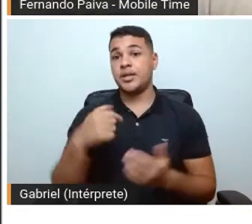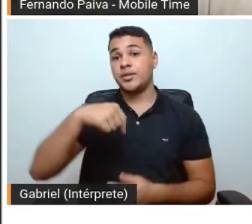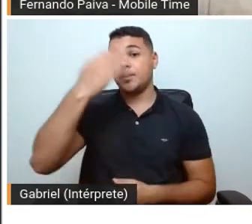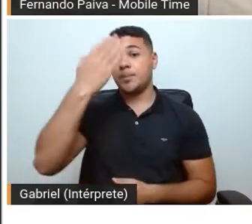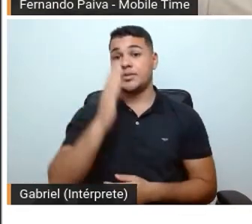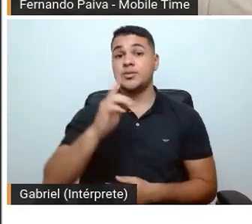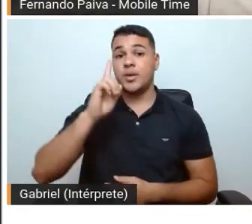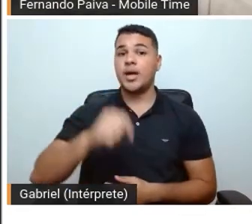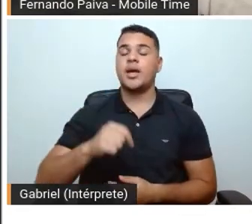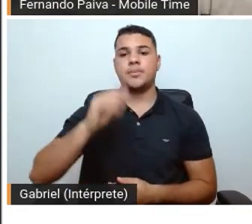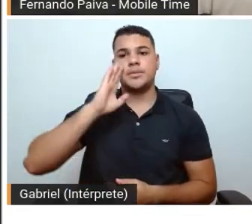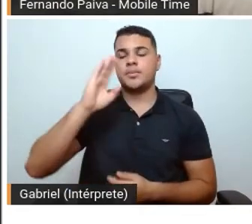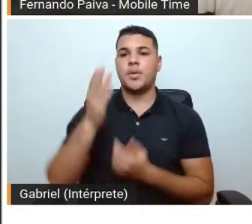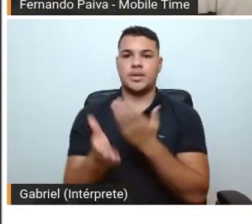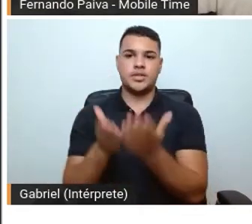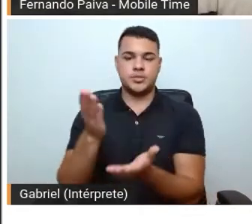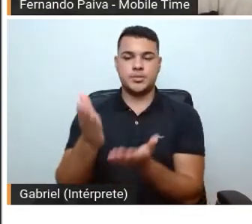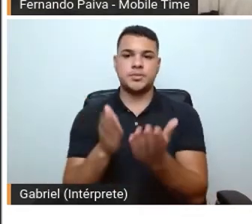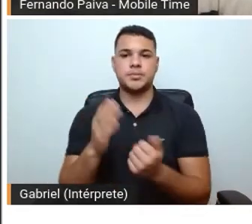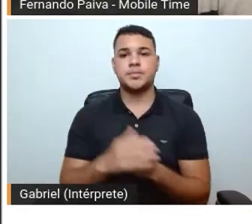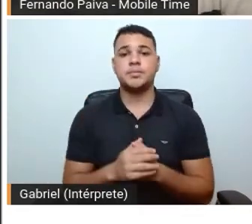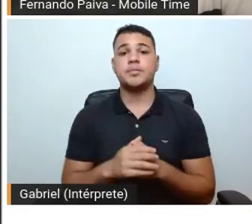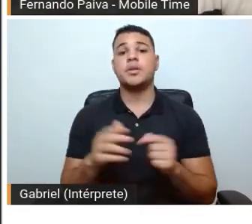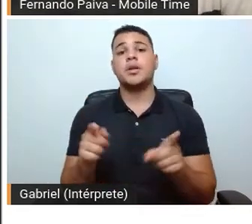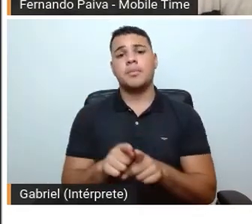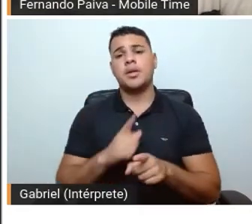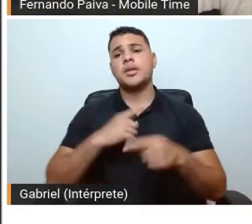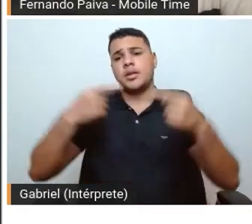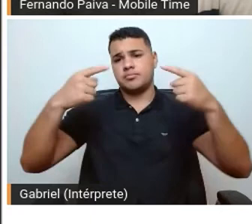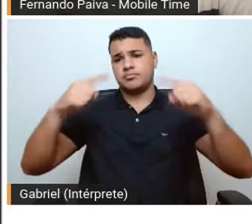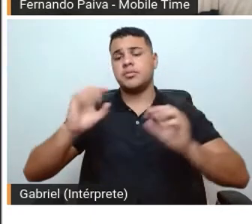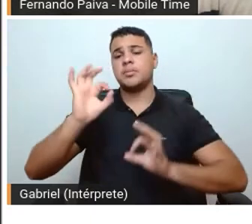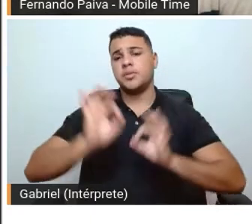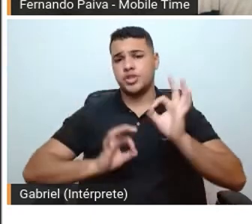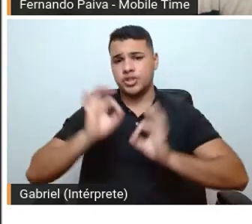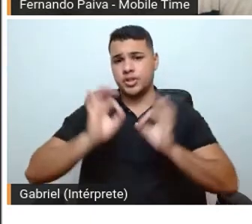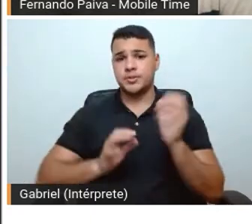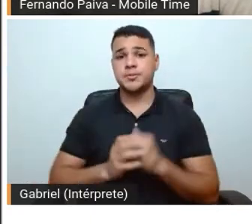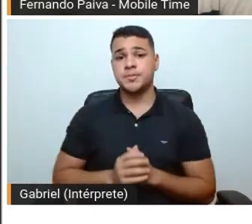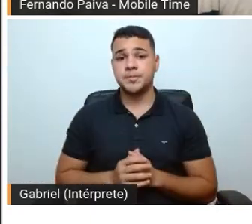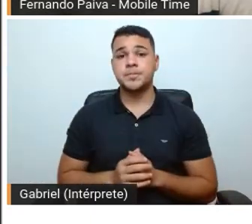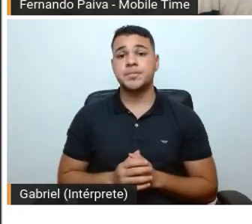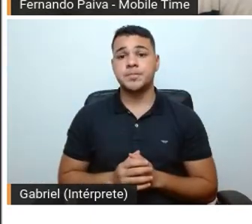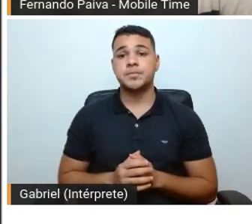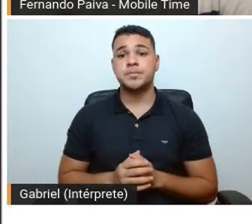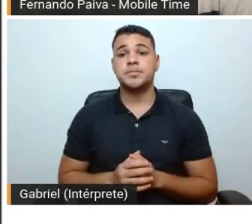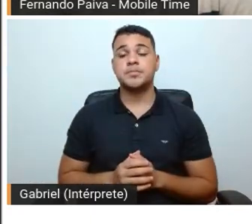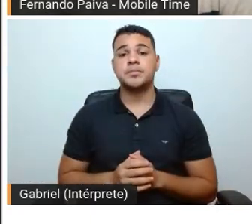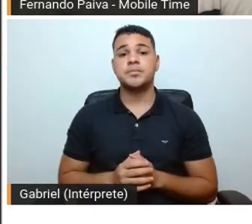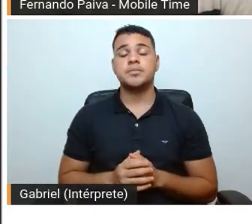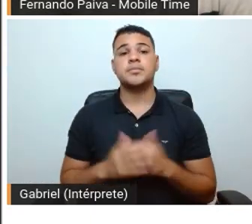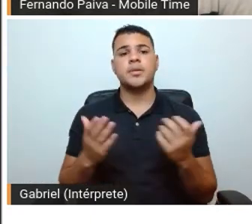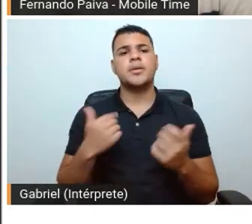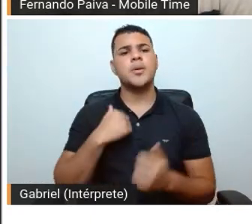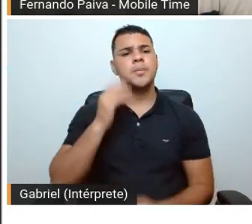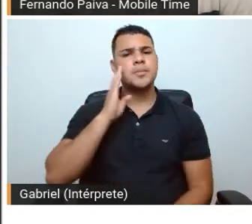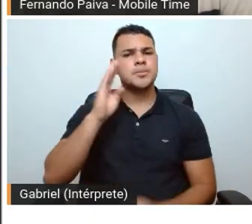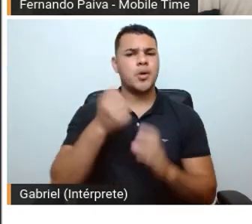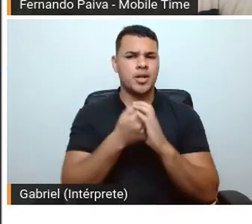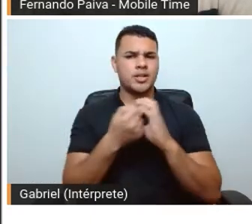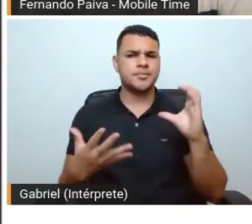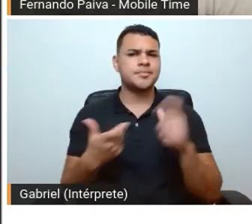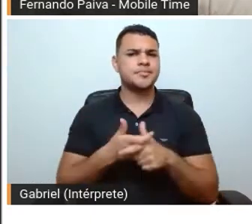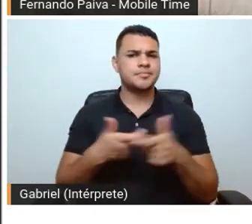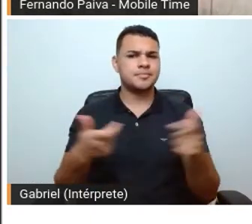cobrar por atendimento Tá mas também muita gente obra por projeto aqui é mas eu acho que a principal característica que acho que a